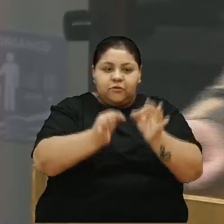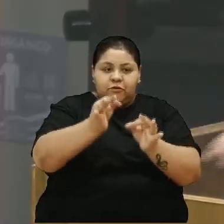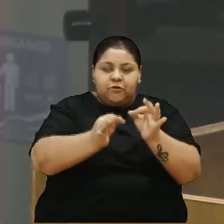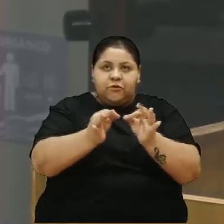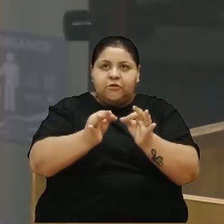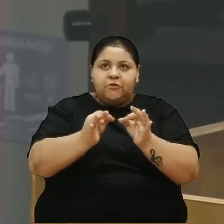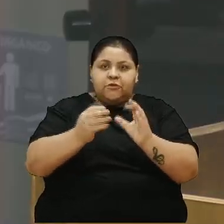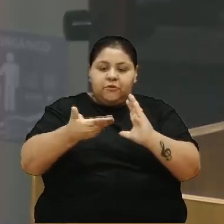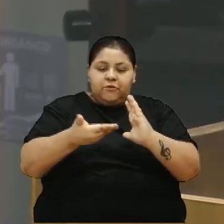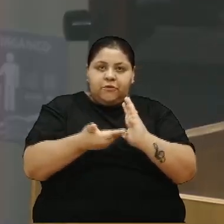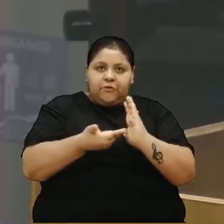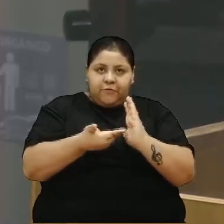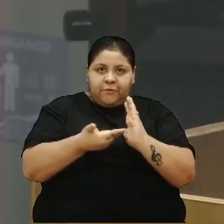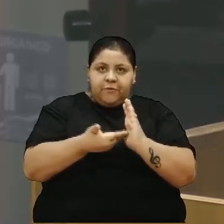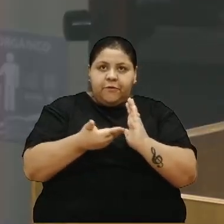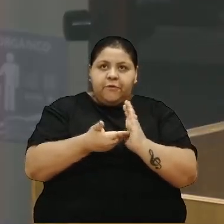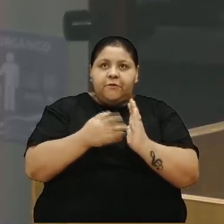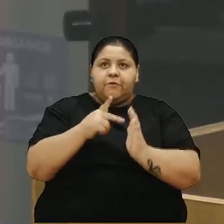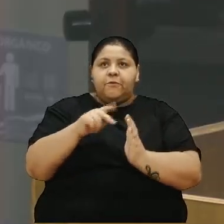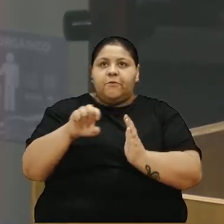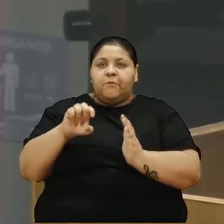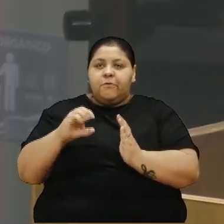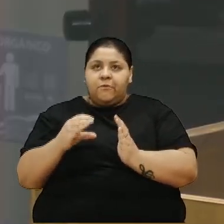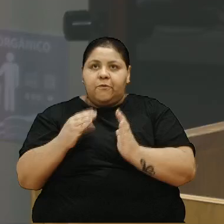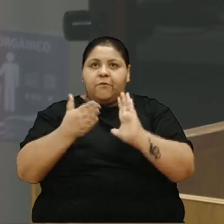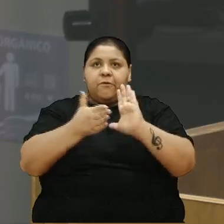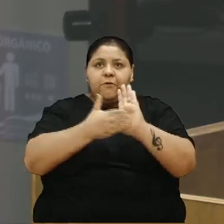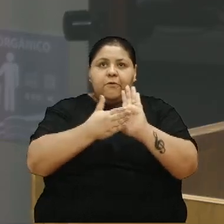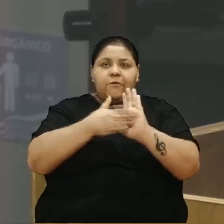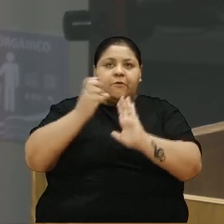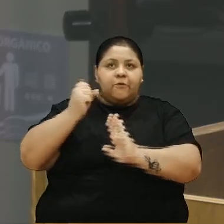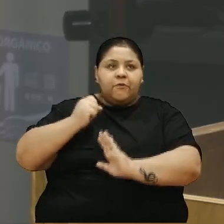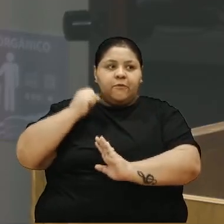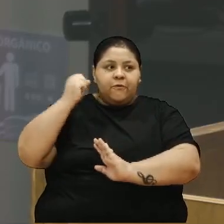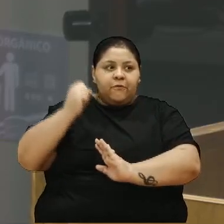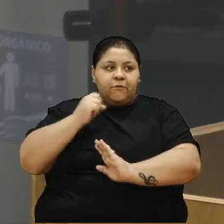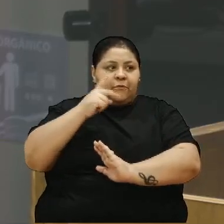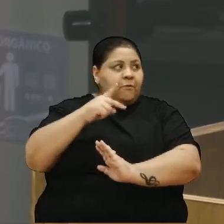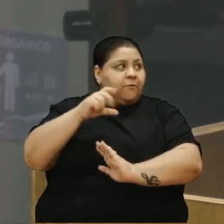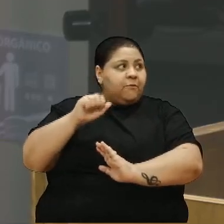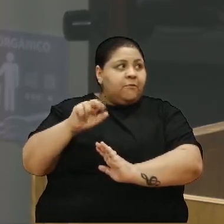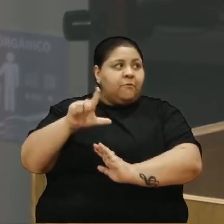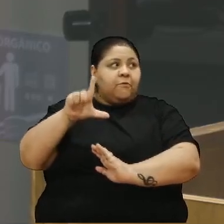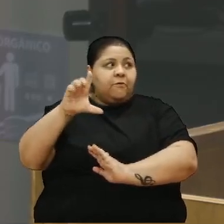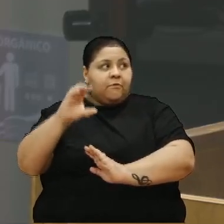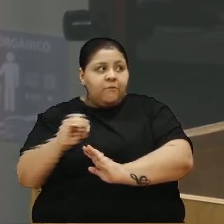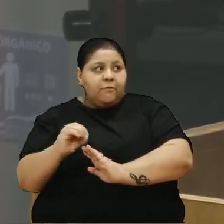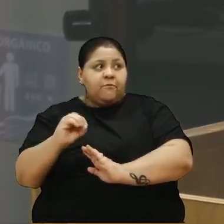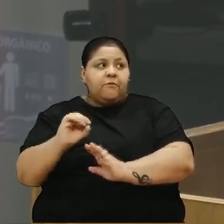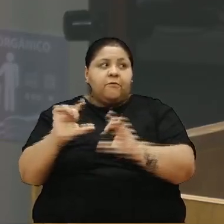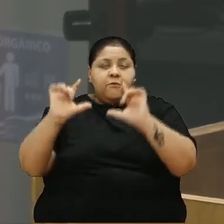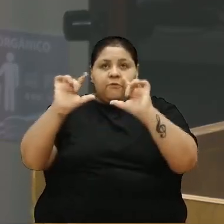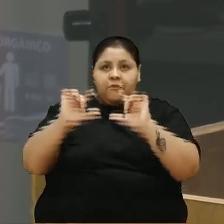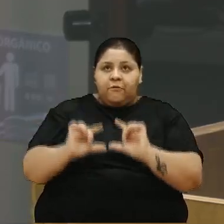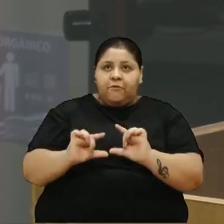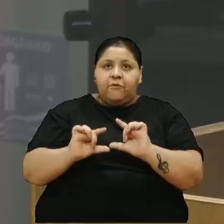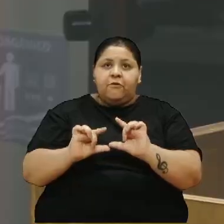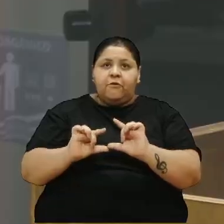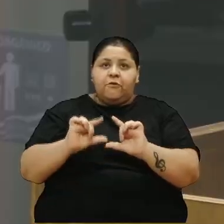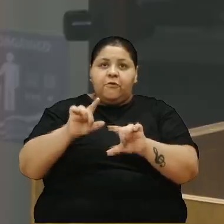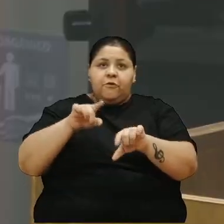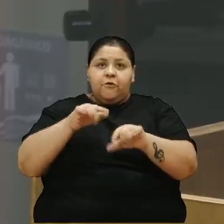Senado em uma PEC de proposta do senador Paulo Paim para redução gradual da jornada de